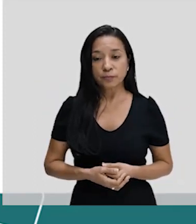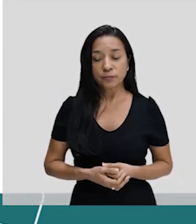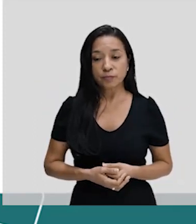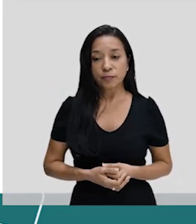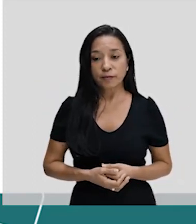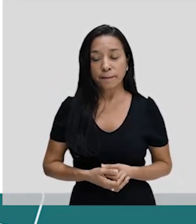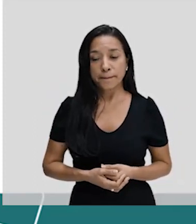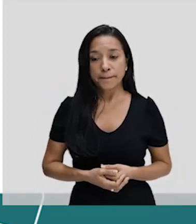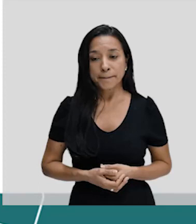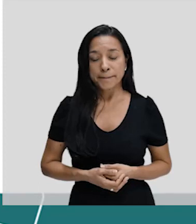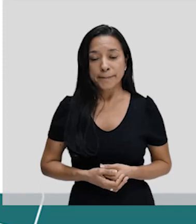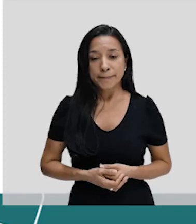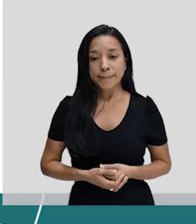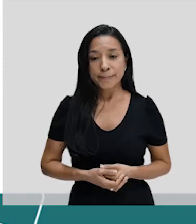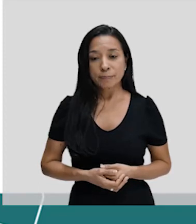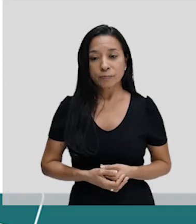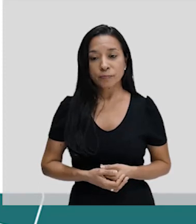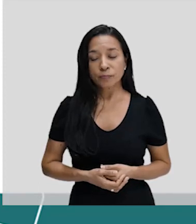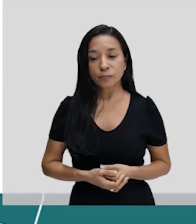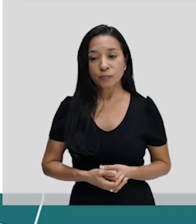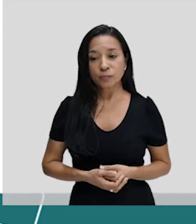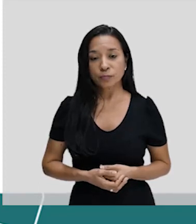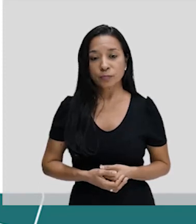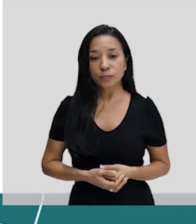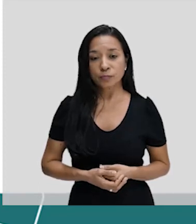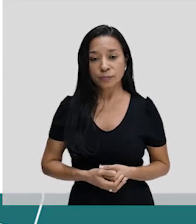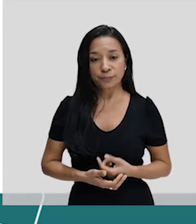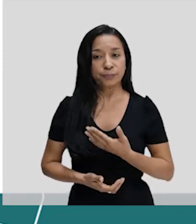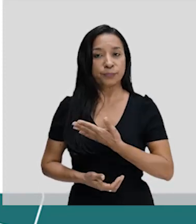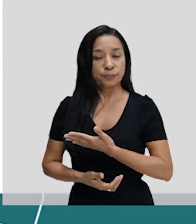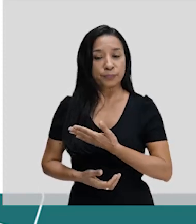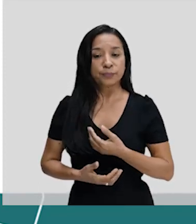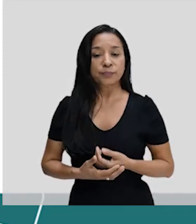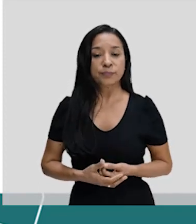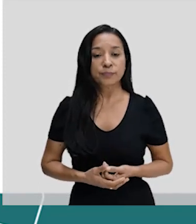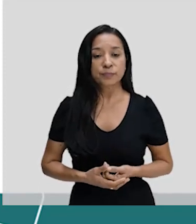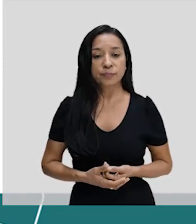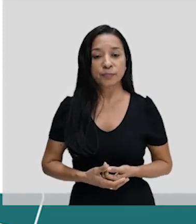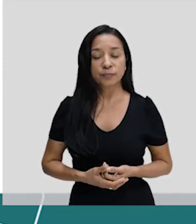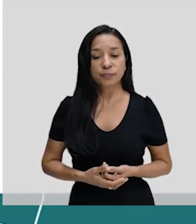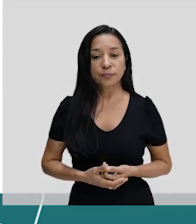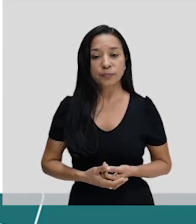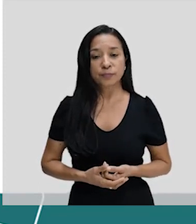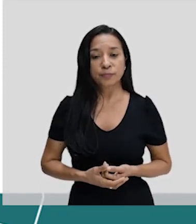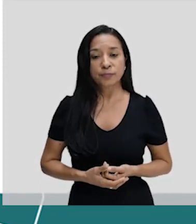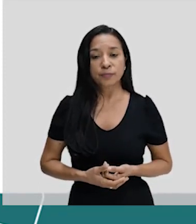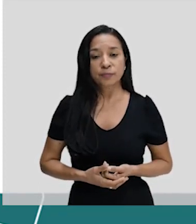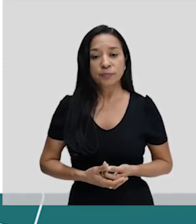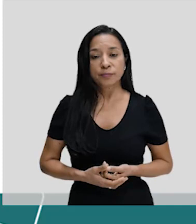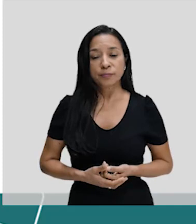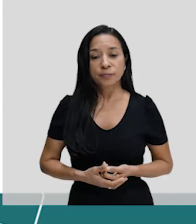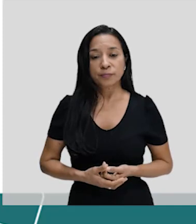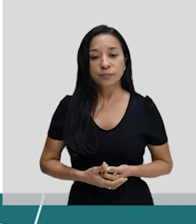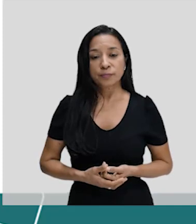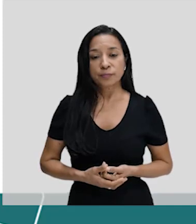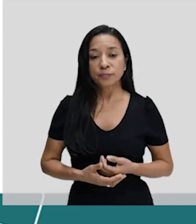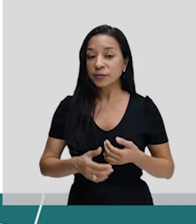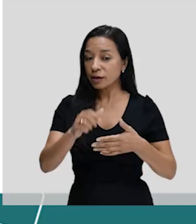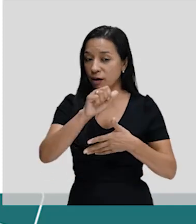el verbo sea está conjugado en. Então,